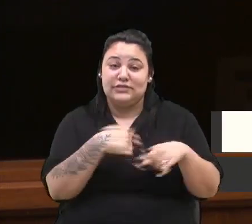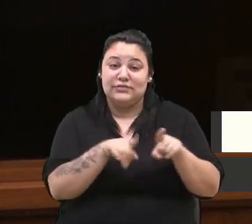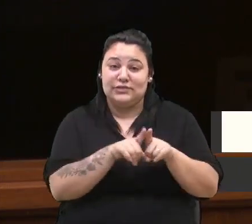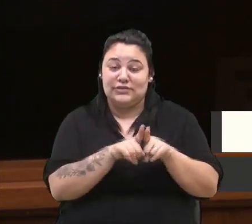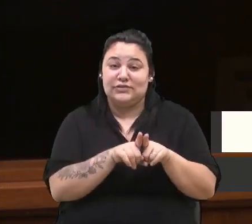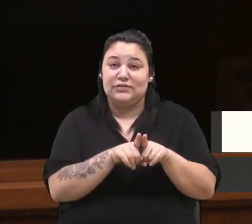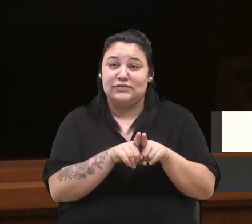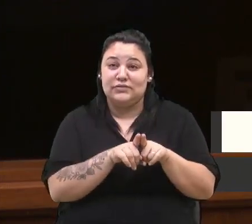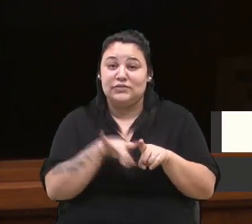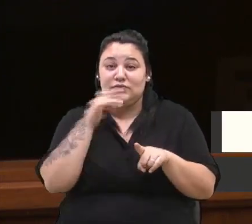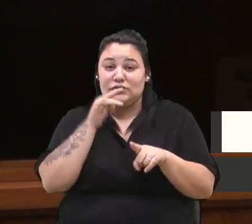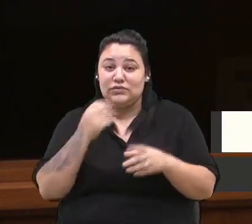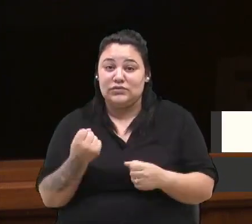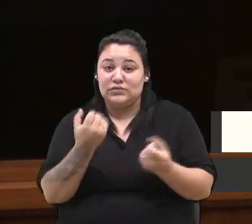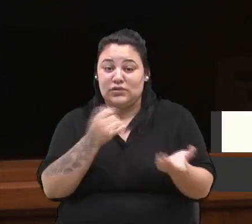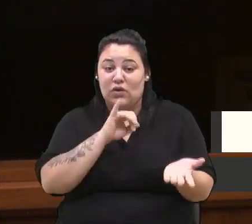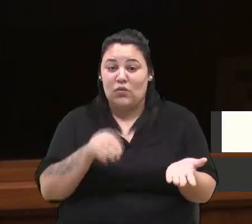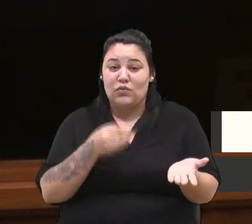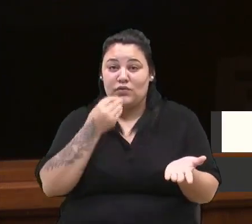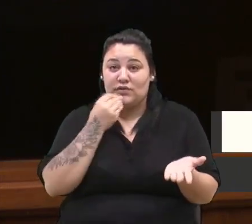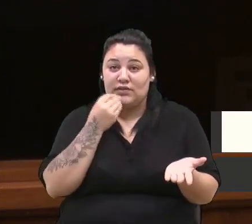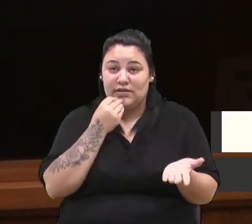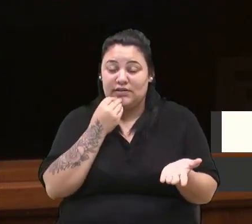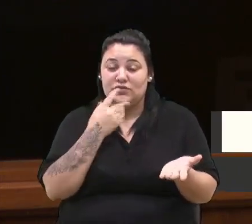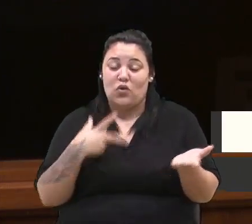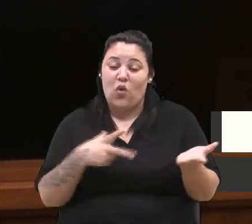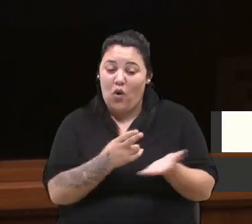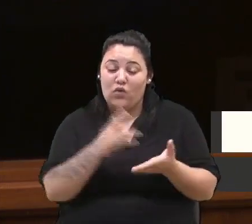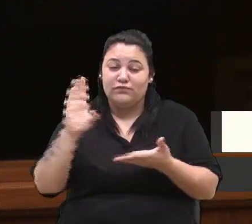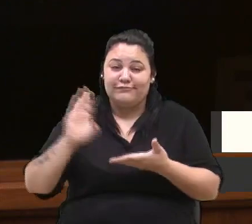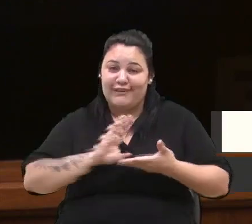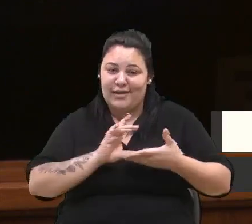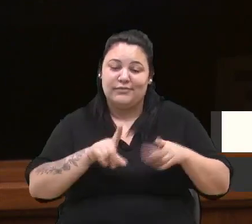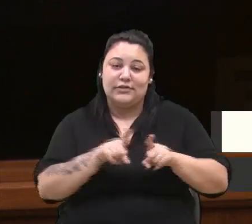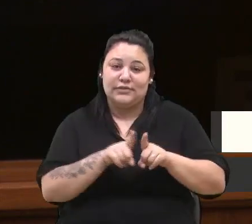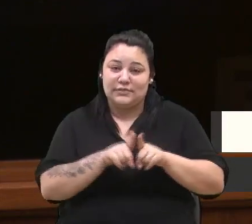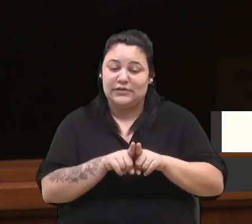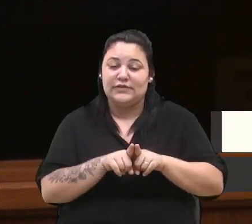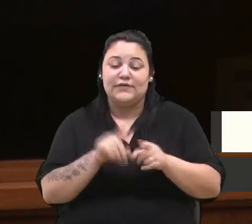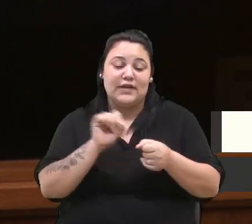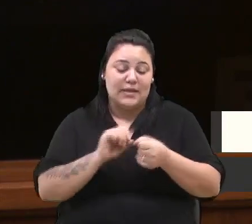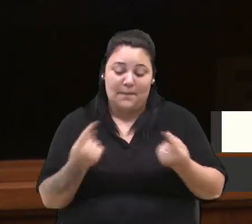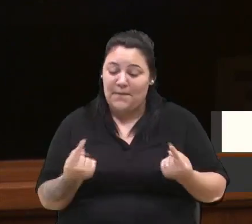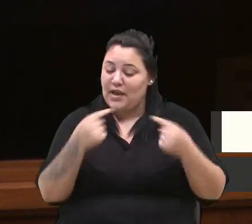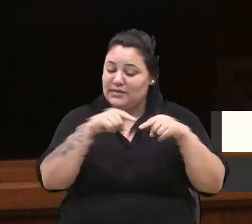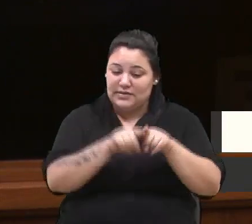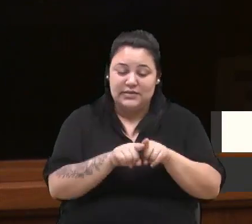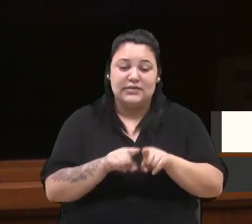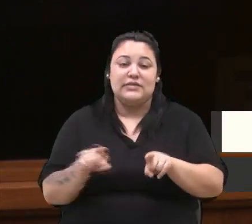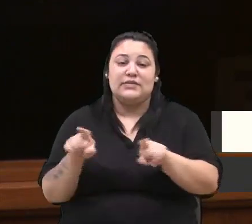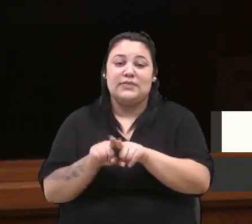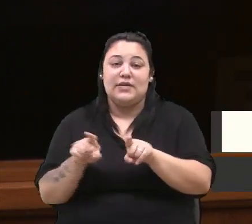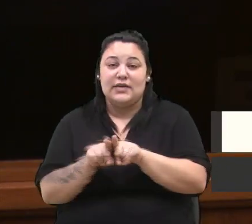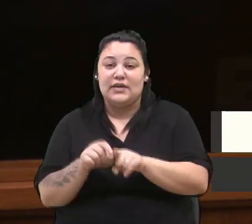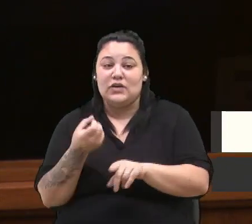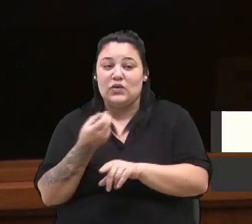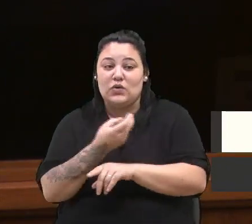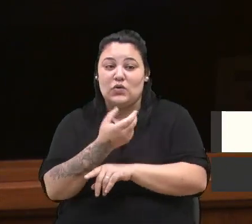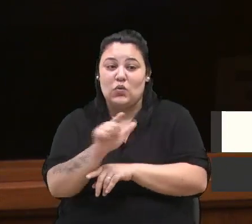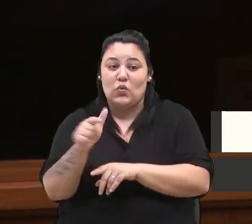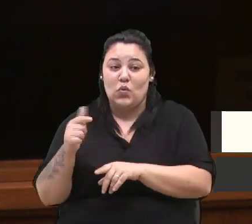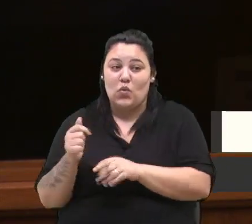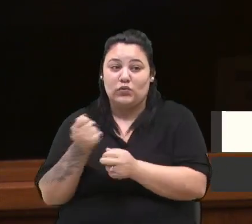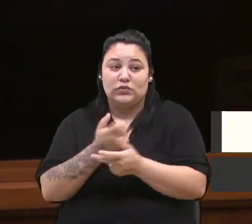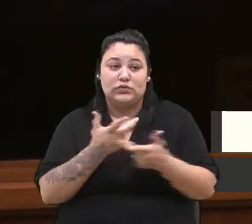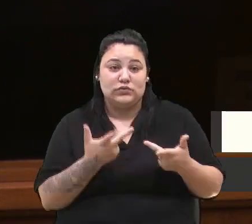para possibilitar aportes de verbas através de parcerias, de outras iniciativas que